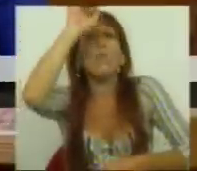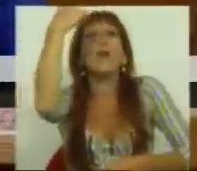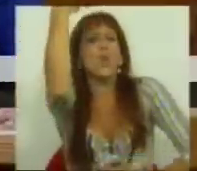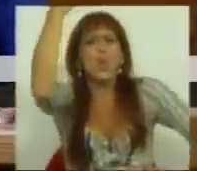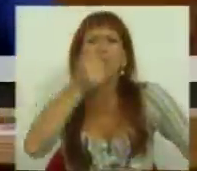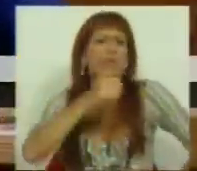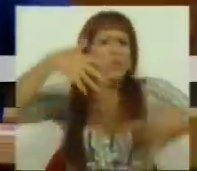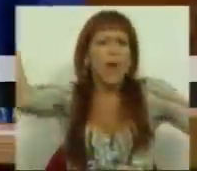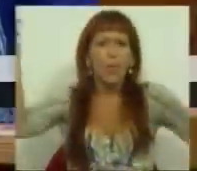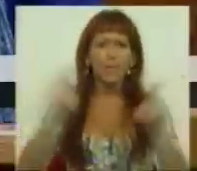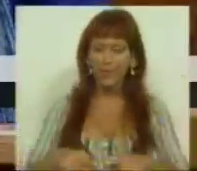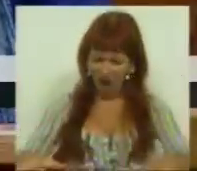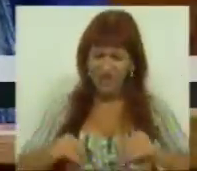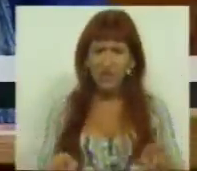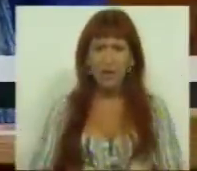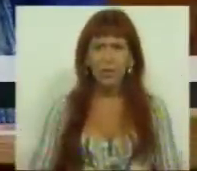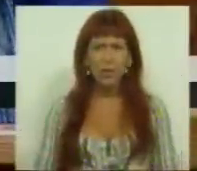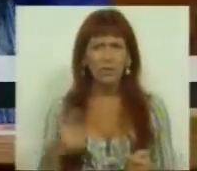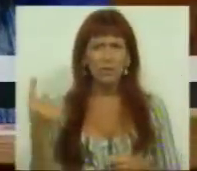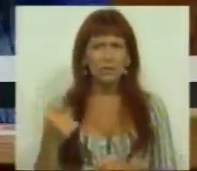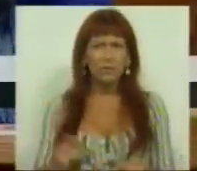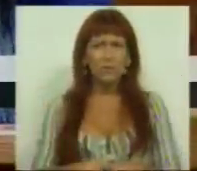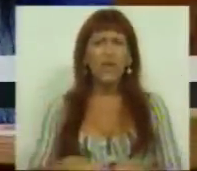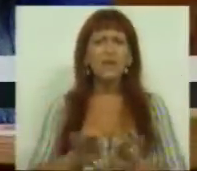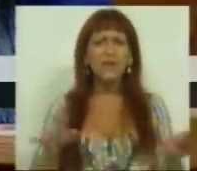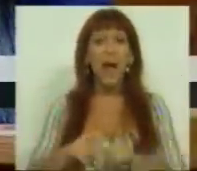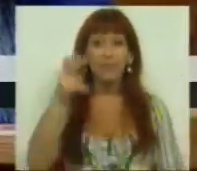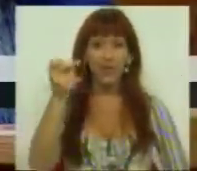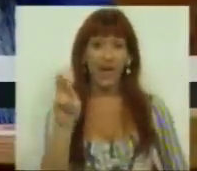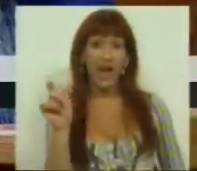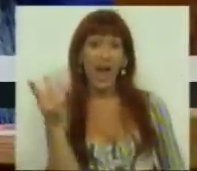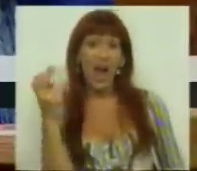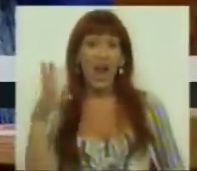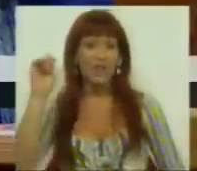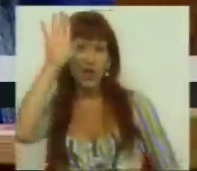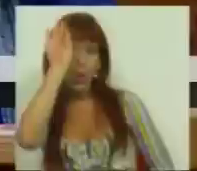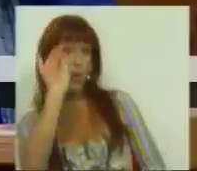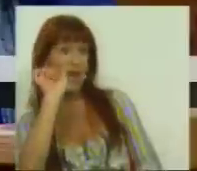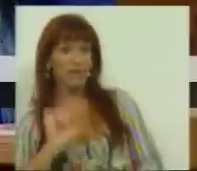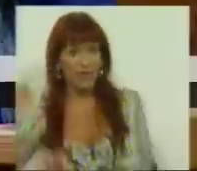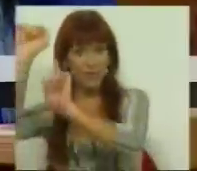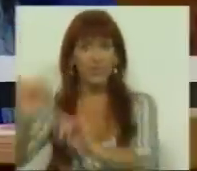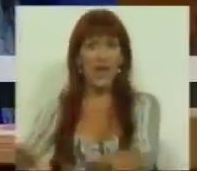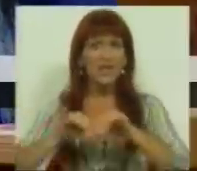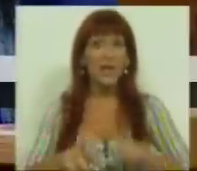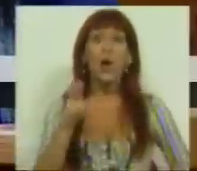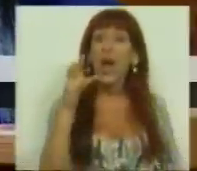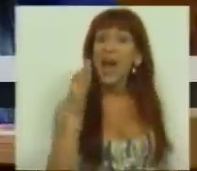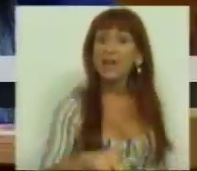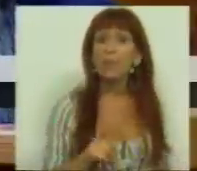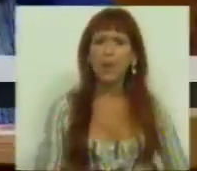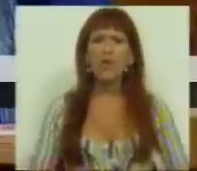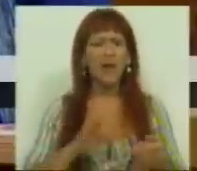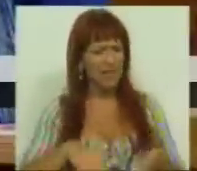governante. Aceitar aceder, como querem Relvas e o seu consultor, aceitar que a RTP